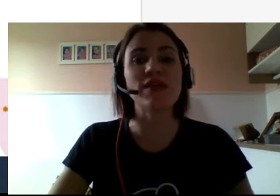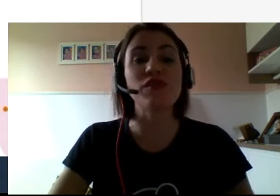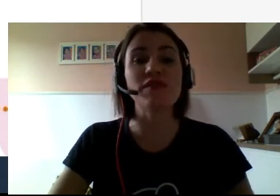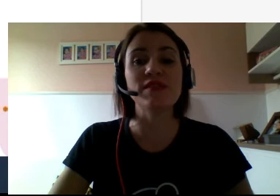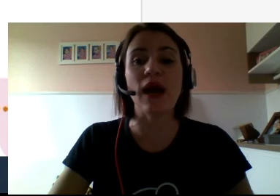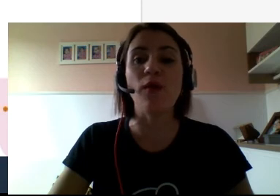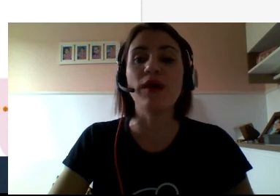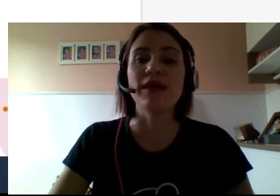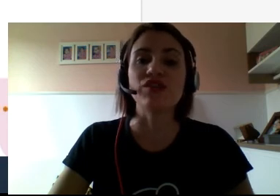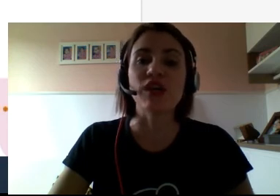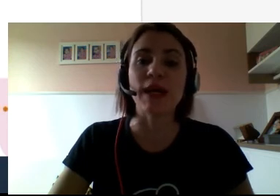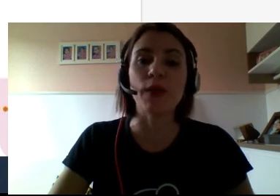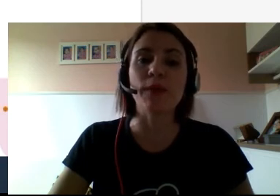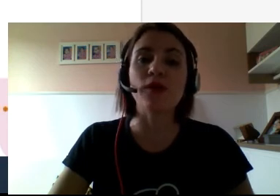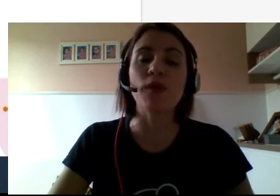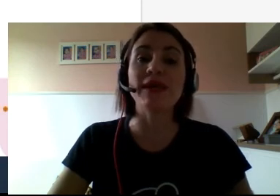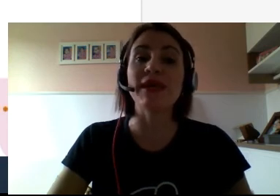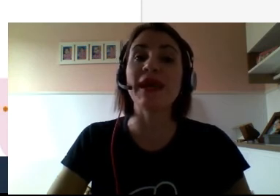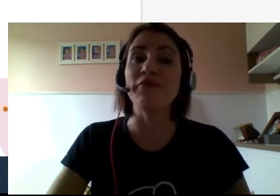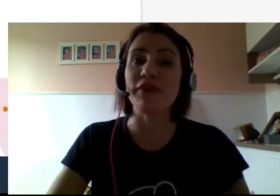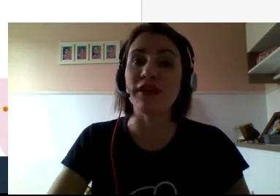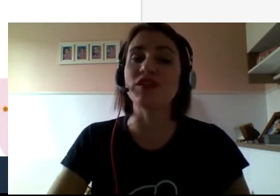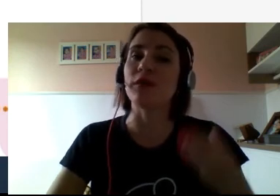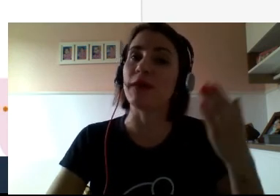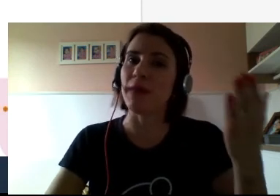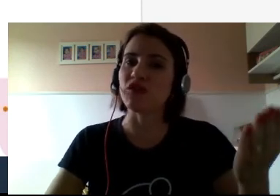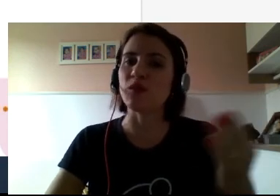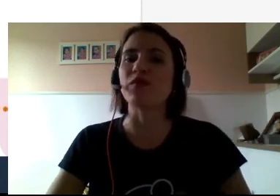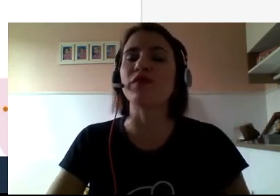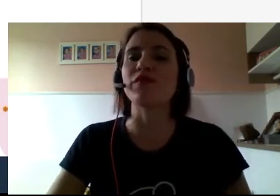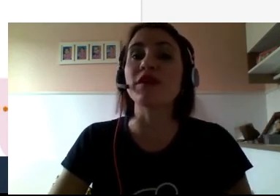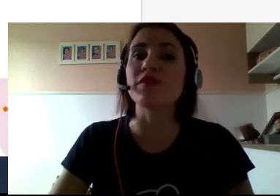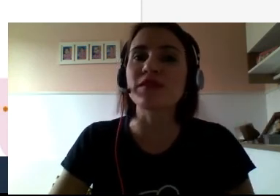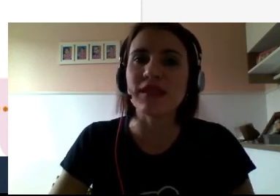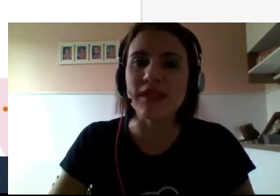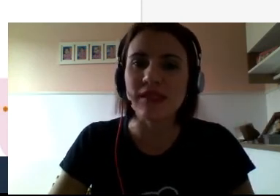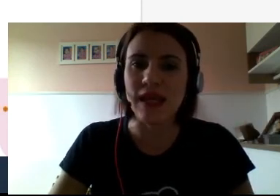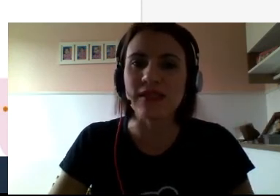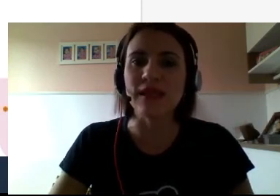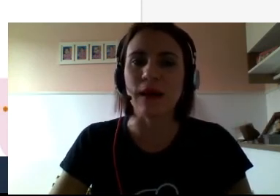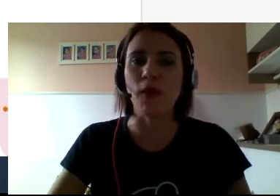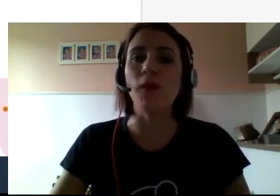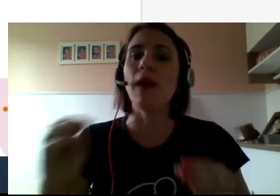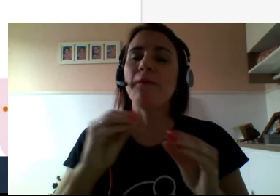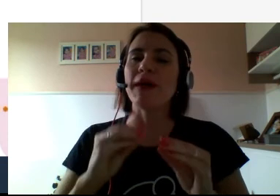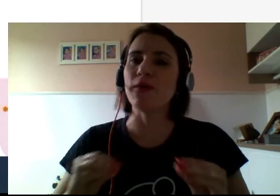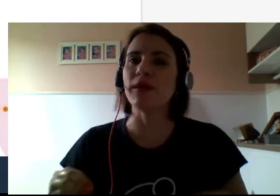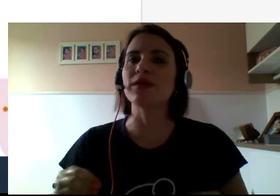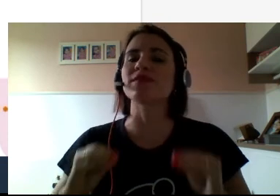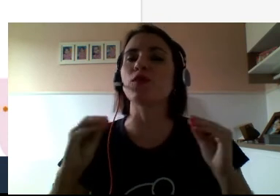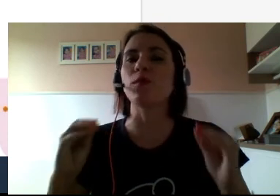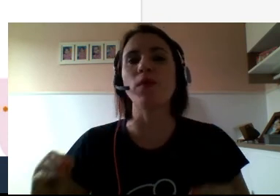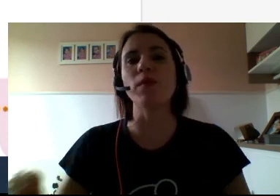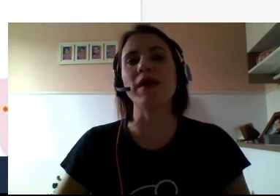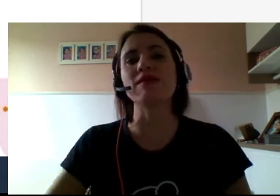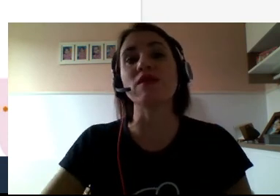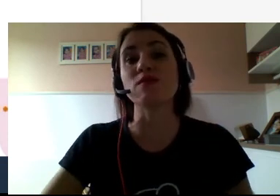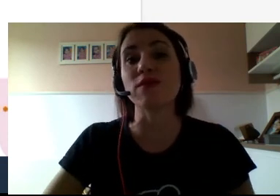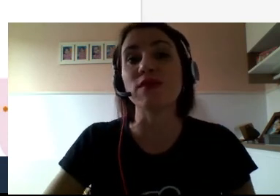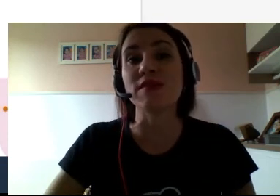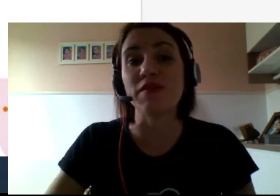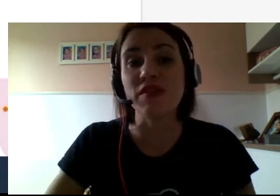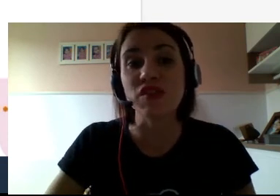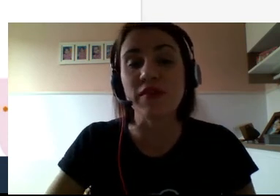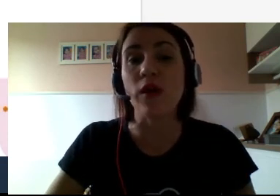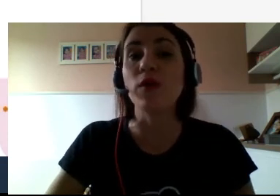Acesse o site oficial eu tinha cada um marcou aqui em Verde também peço por favor que vocês acessem tá bom para conhecer um pouco